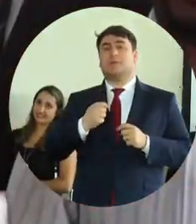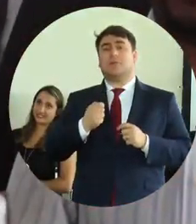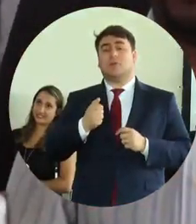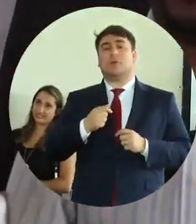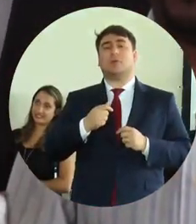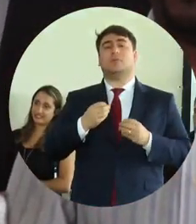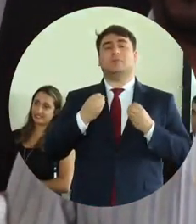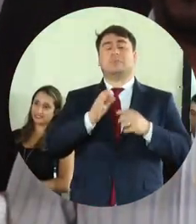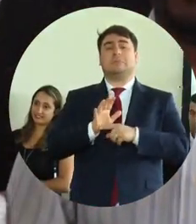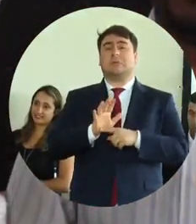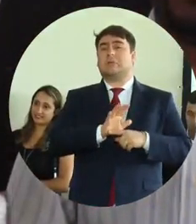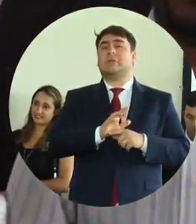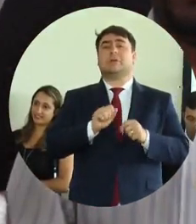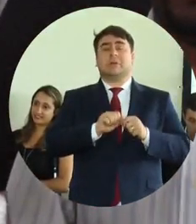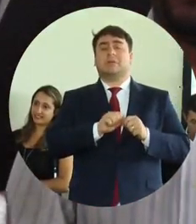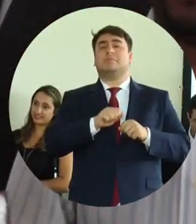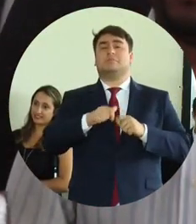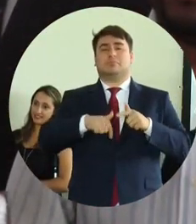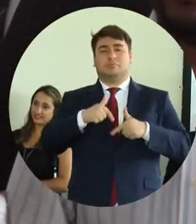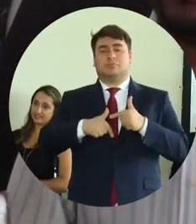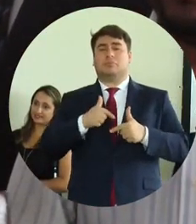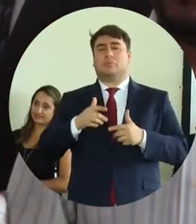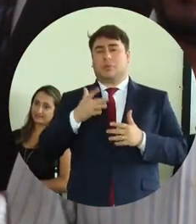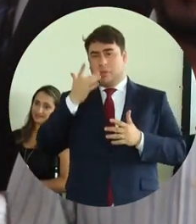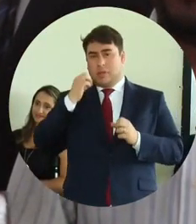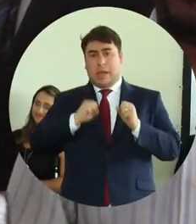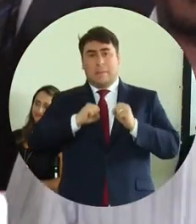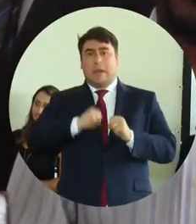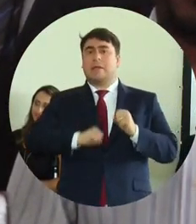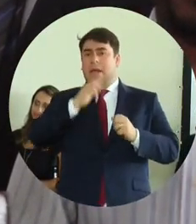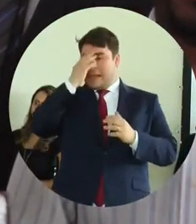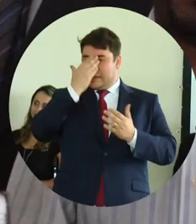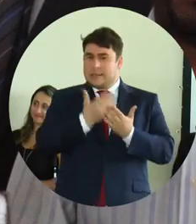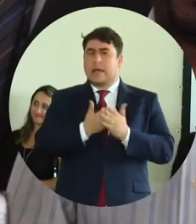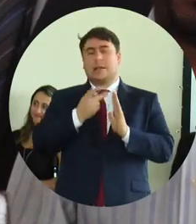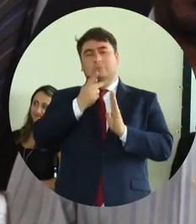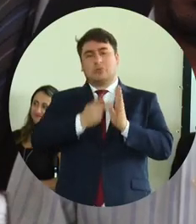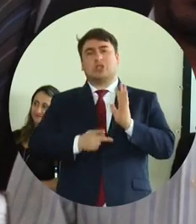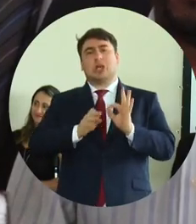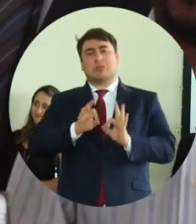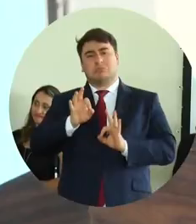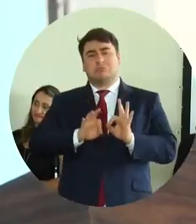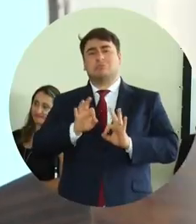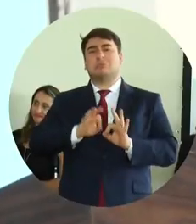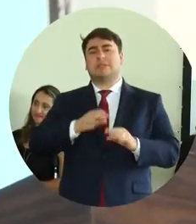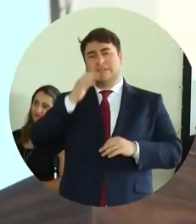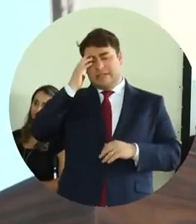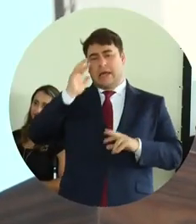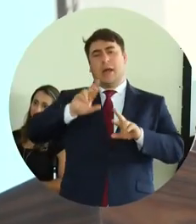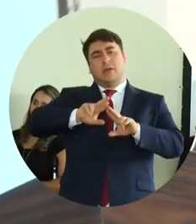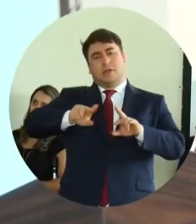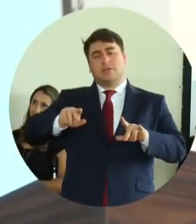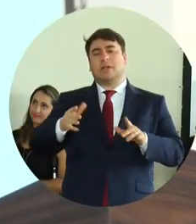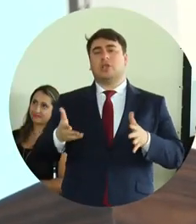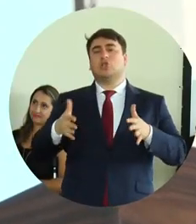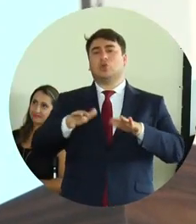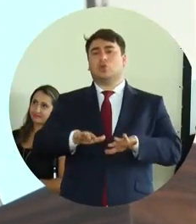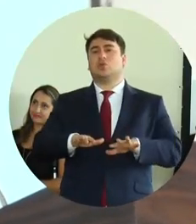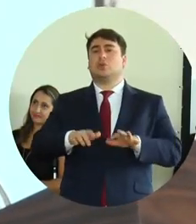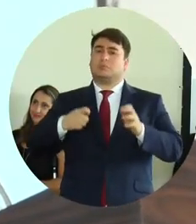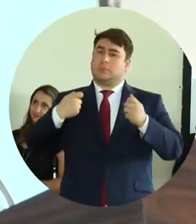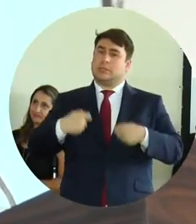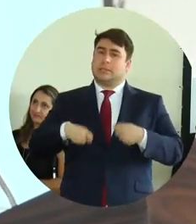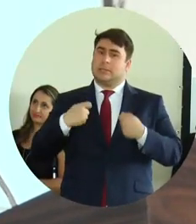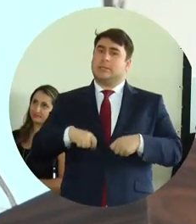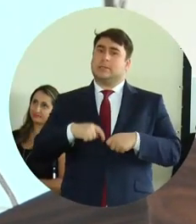da contribuição que a gente tem tido, a empresa tem acreditado no projeto e sabe que diversidade e inclusão